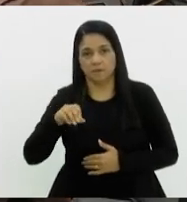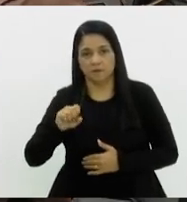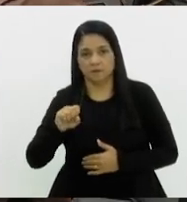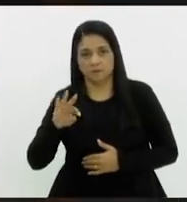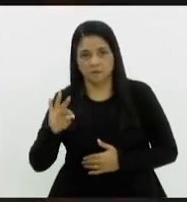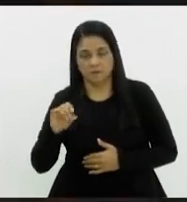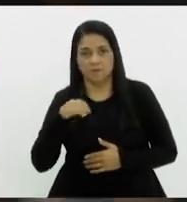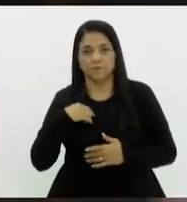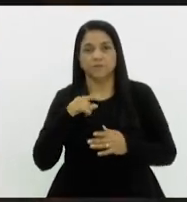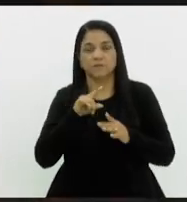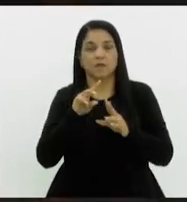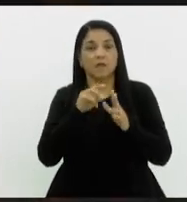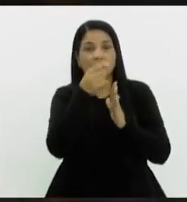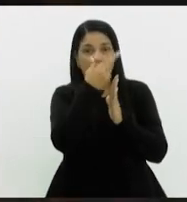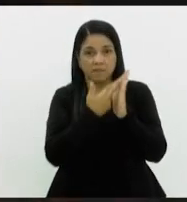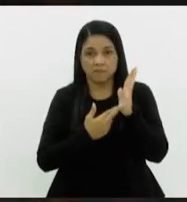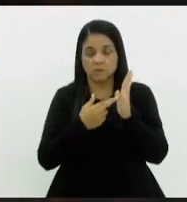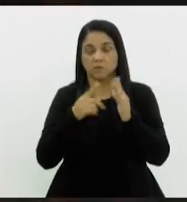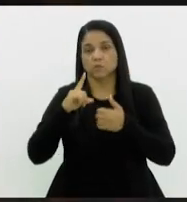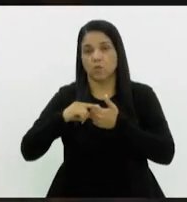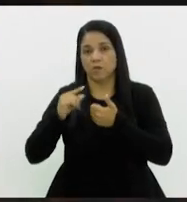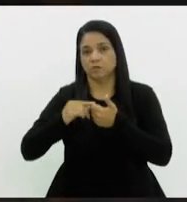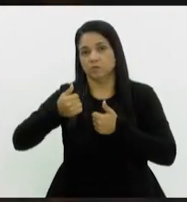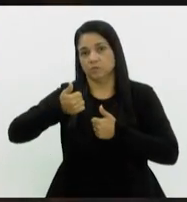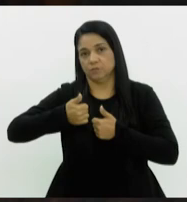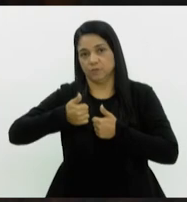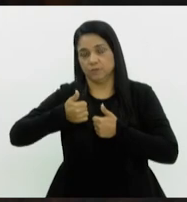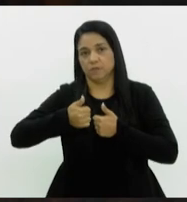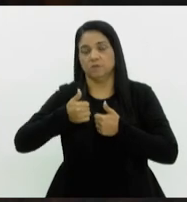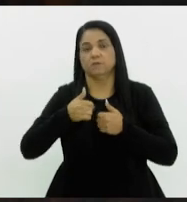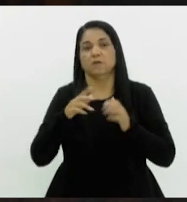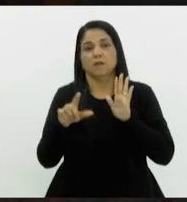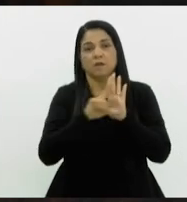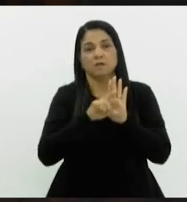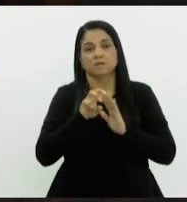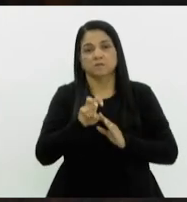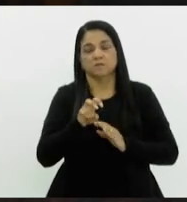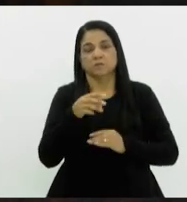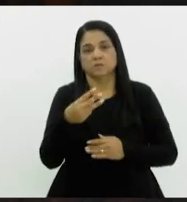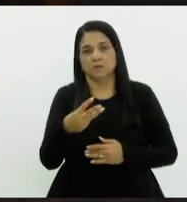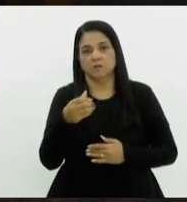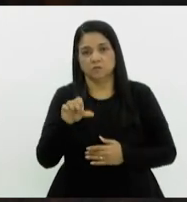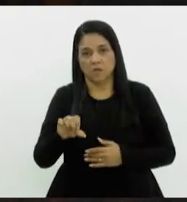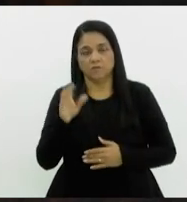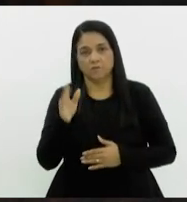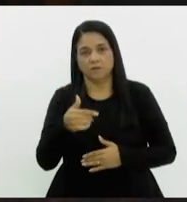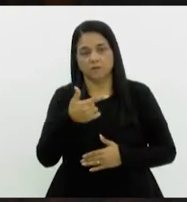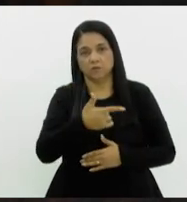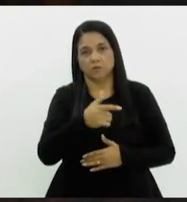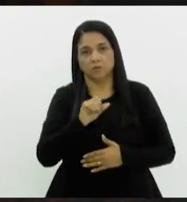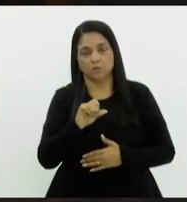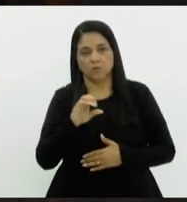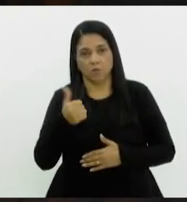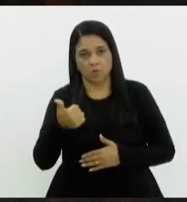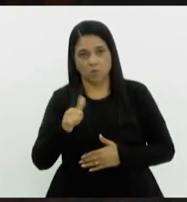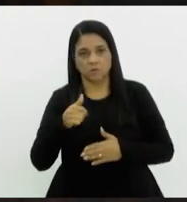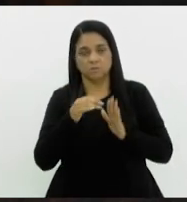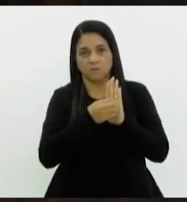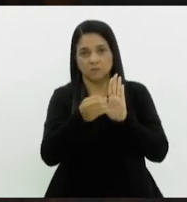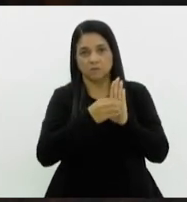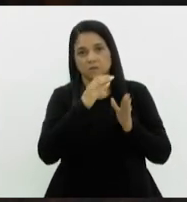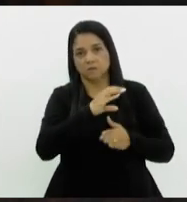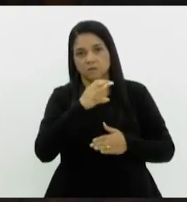alteração da redação do artigo 1º da lei 5939, de 4 de abril de 2011, pareceres das comissões de Constituição e Justiça